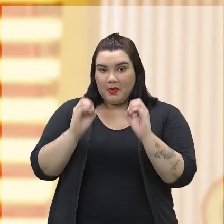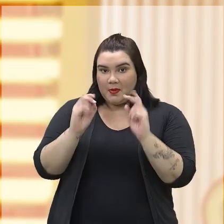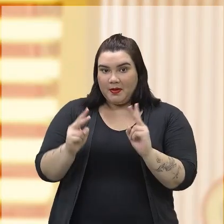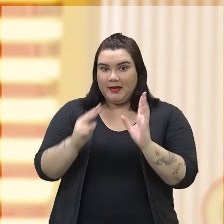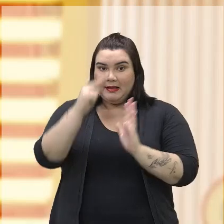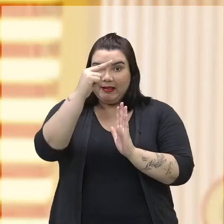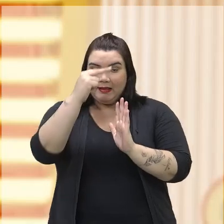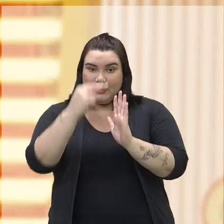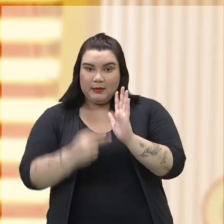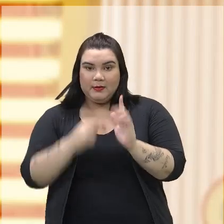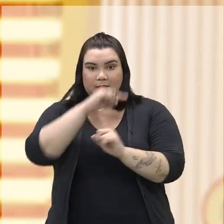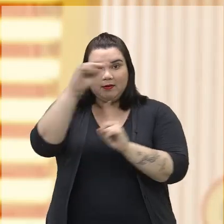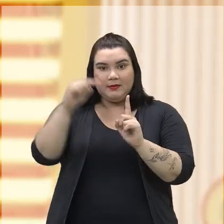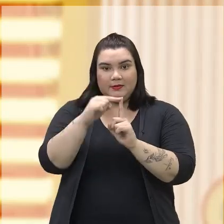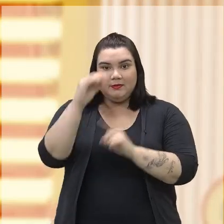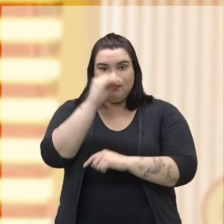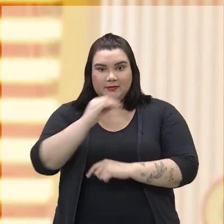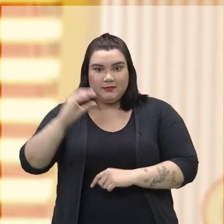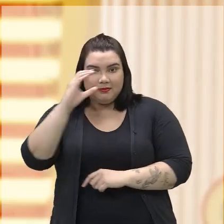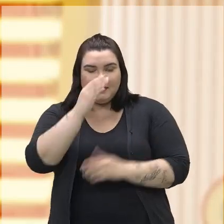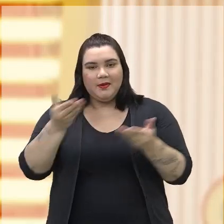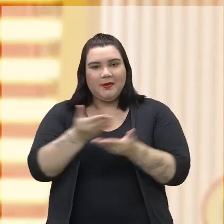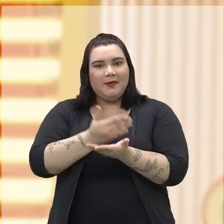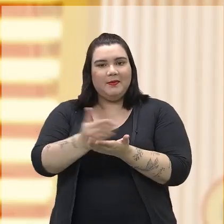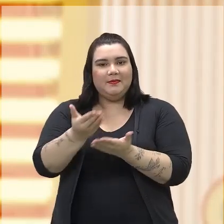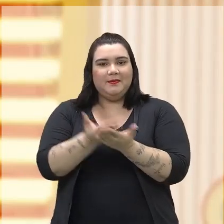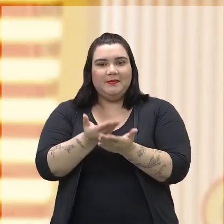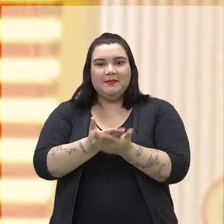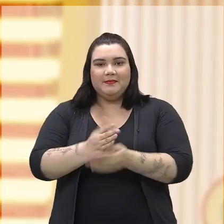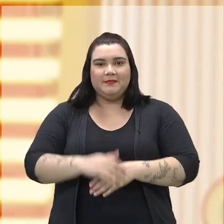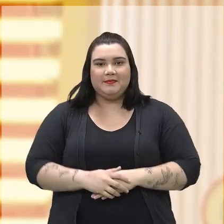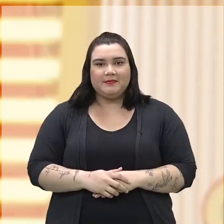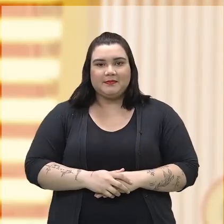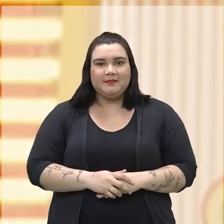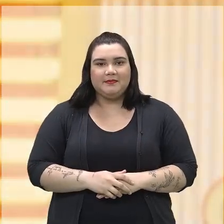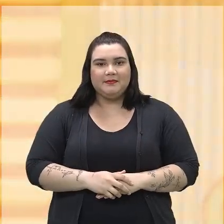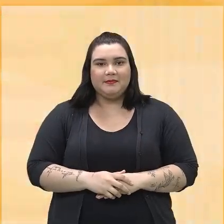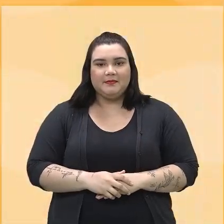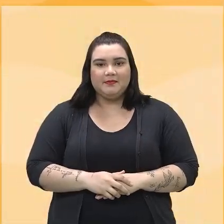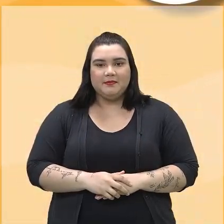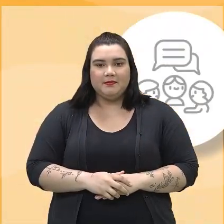a apresentação do objeto de conhecimento, vamos dar início à nossa aula.